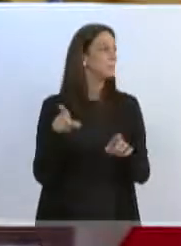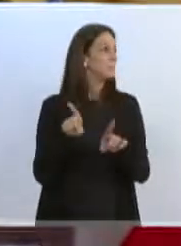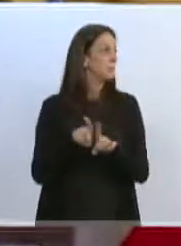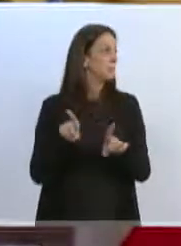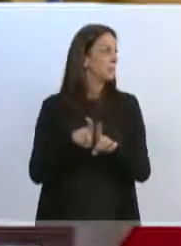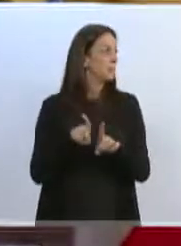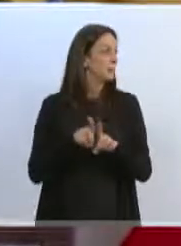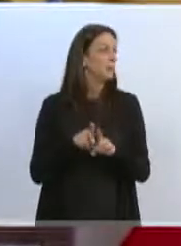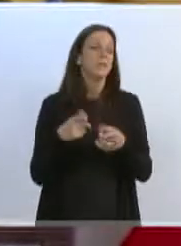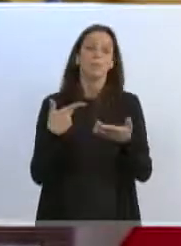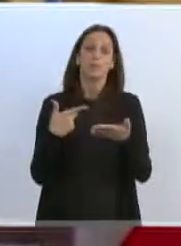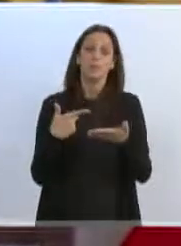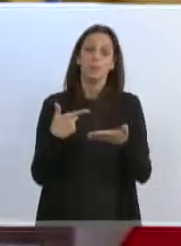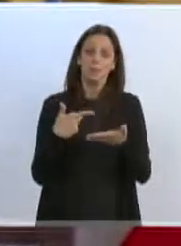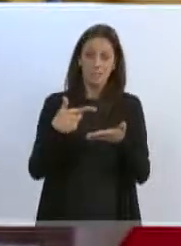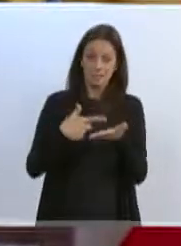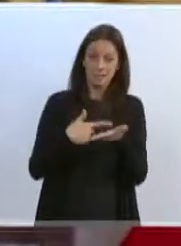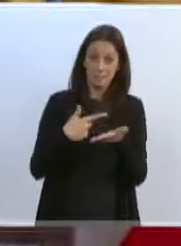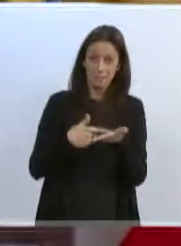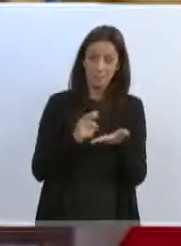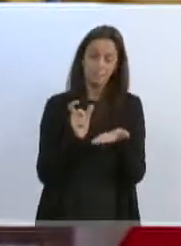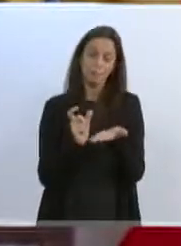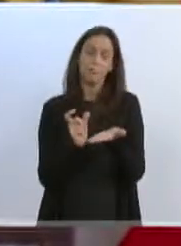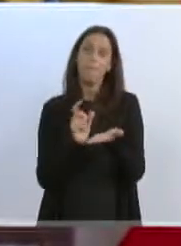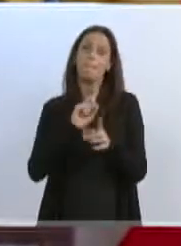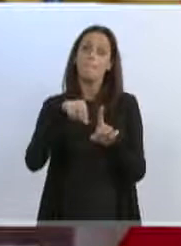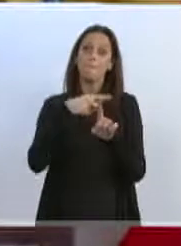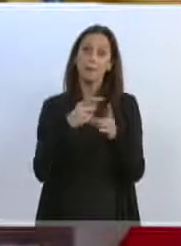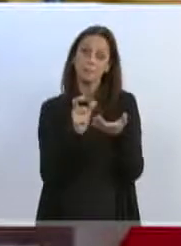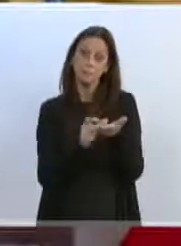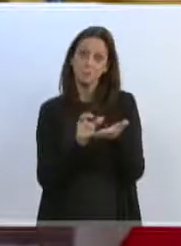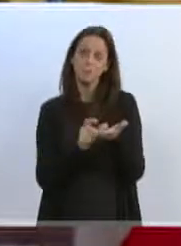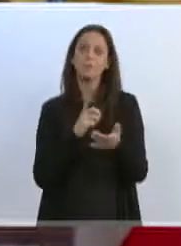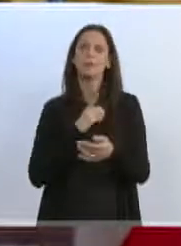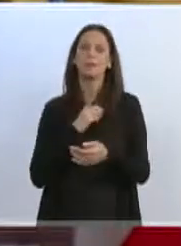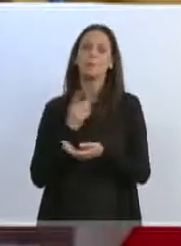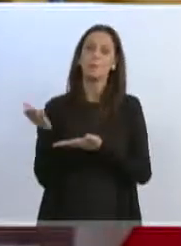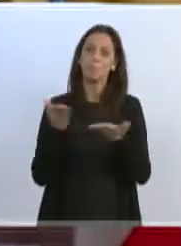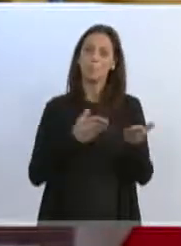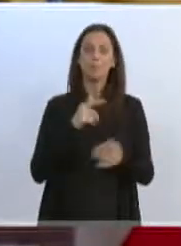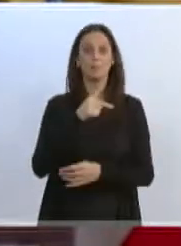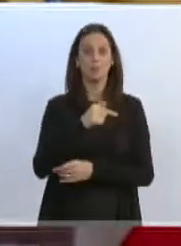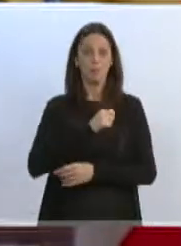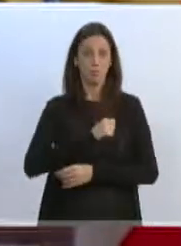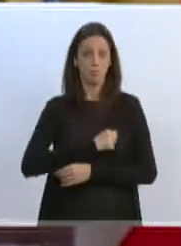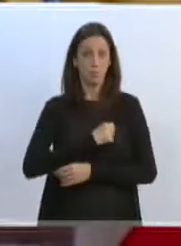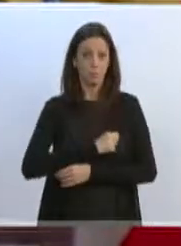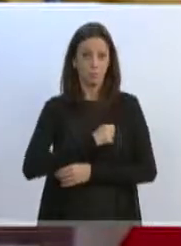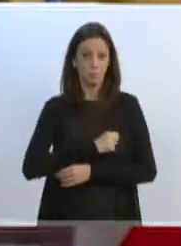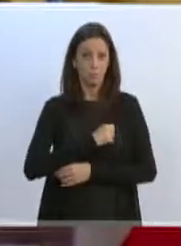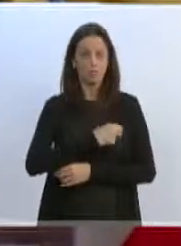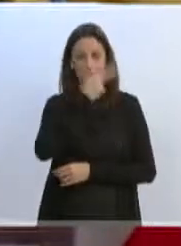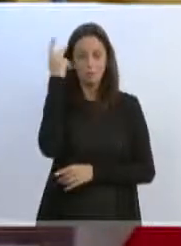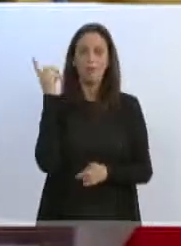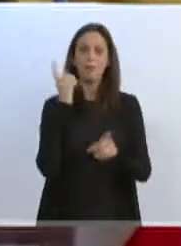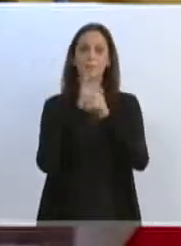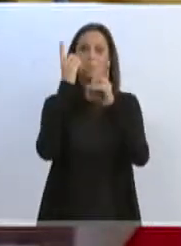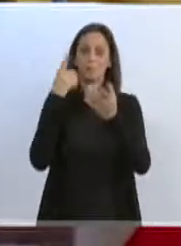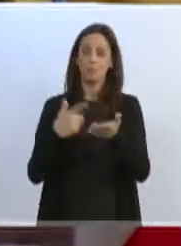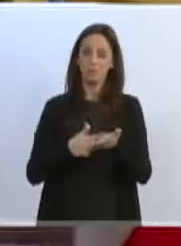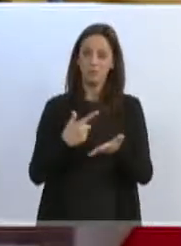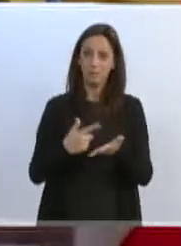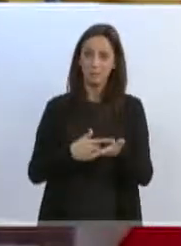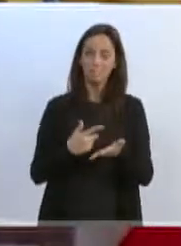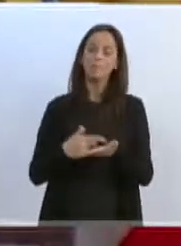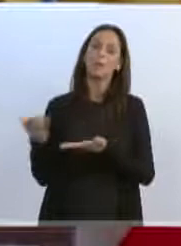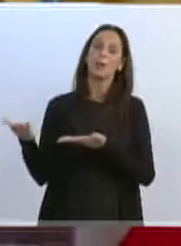com o livro está um convite para o encontro no dia 7 de agosto para essas pessoas que encontrarem esses livros para uma